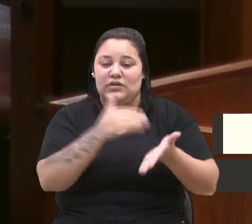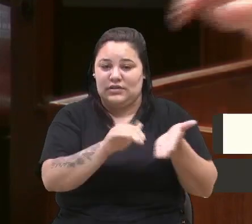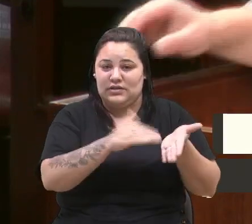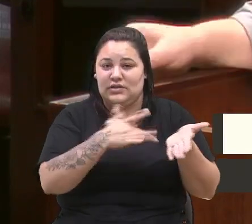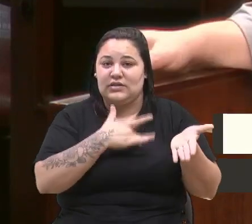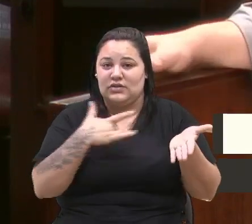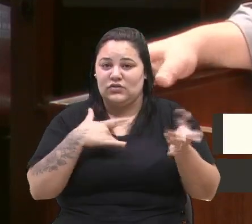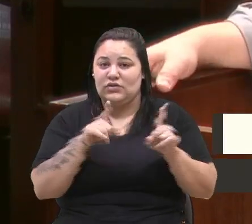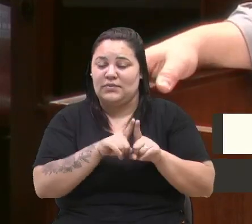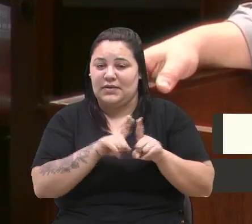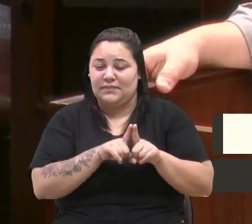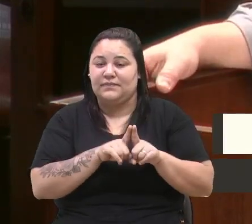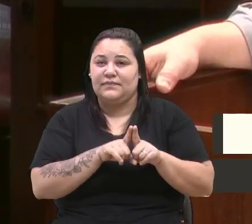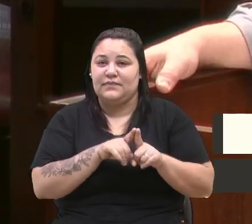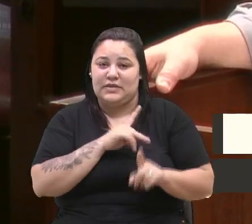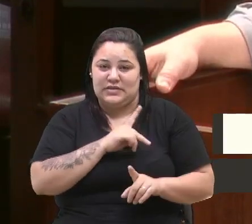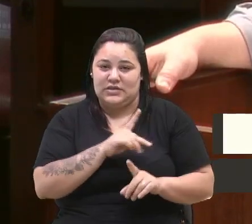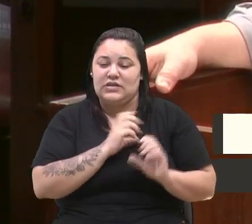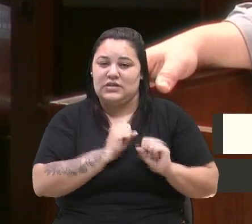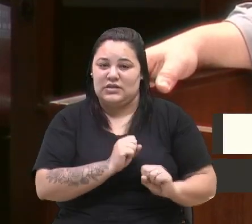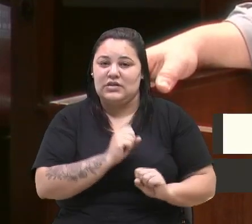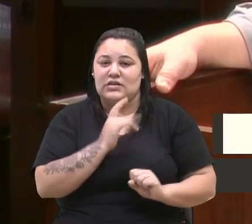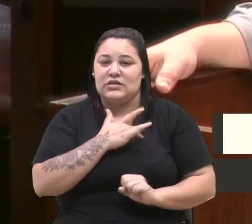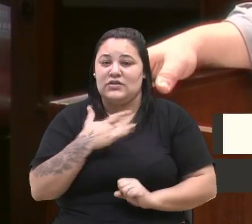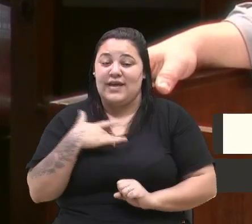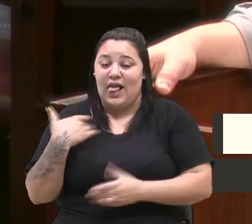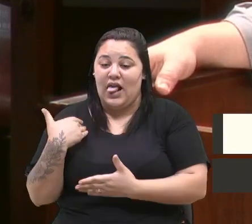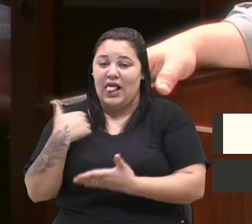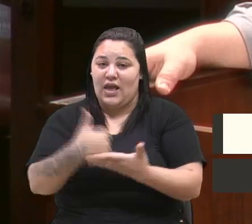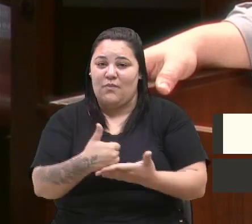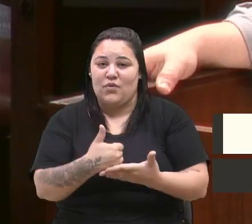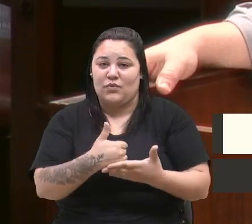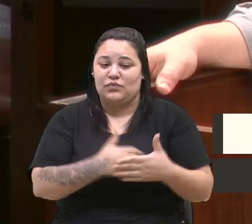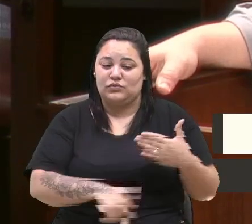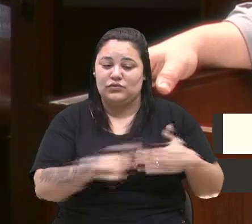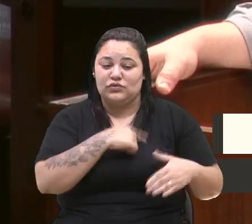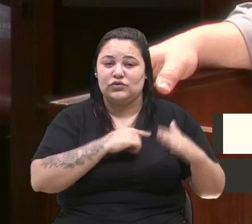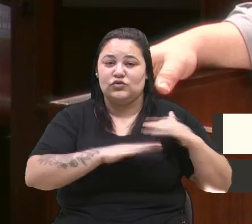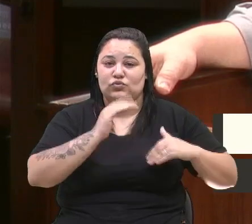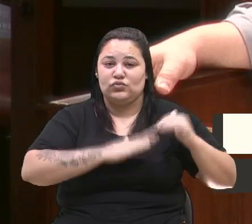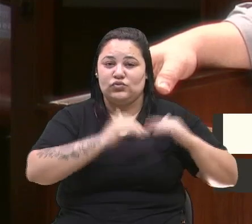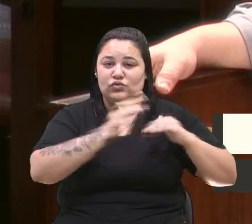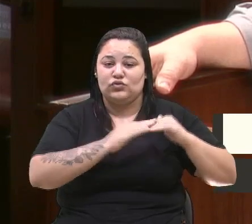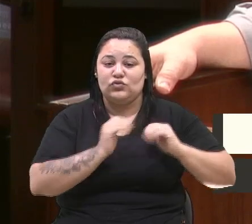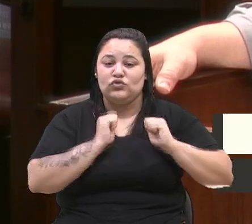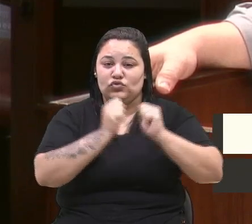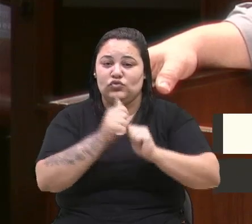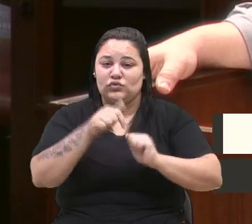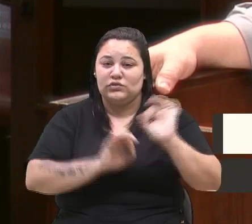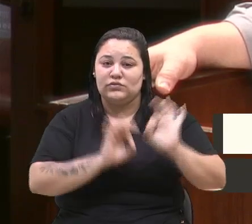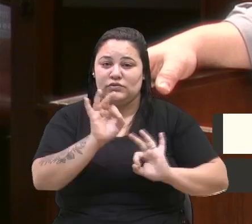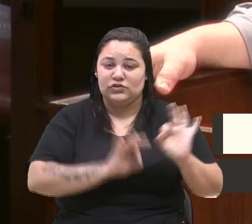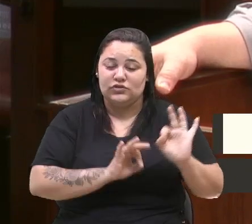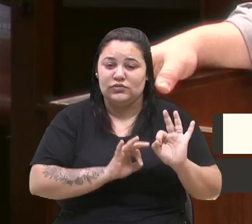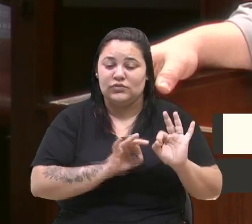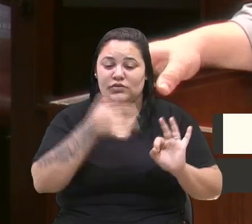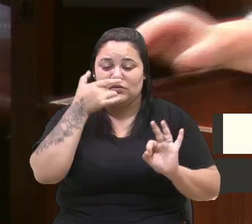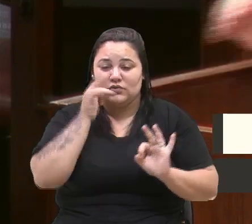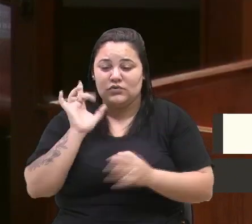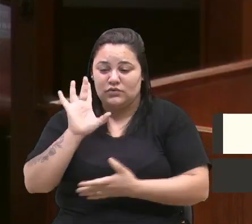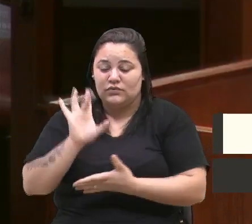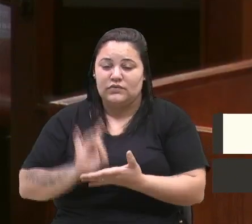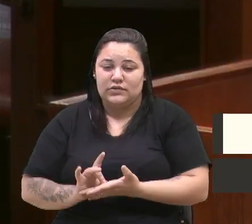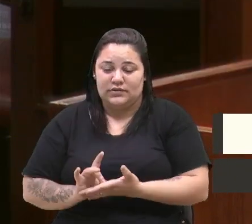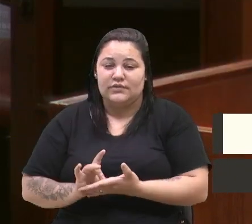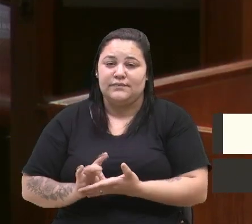e nos deram esse total apoio para que nós construíssemos juntos esse projeto para poder hoje ser